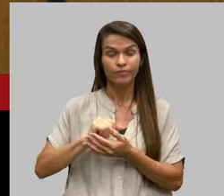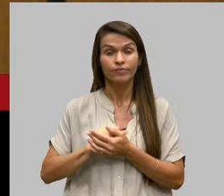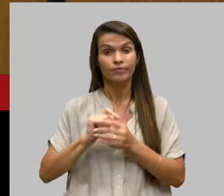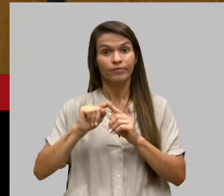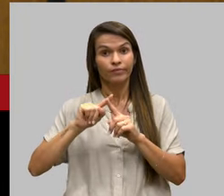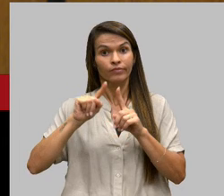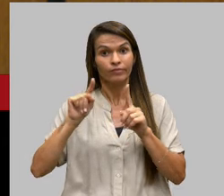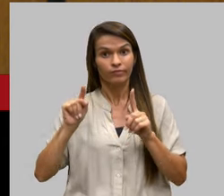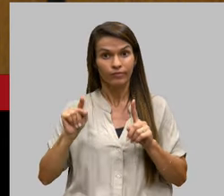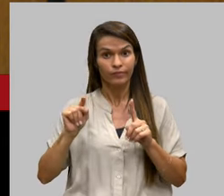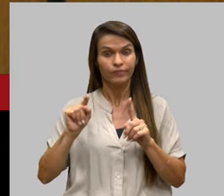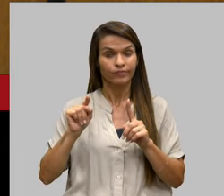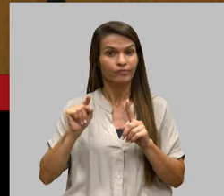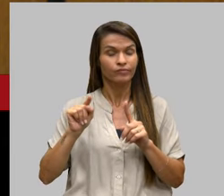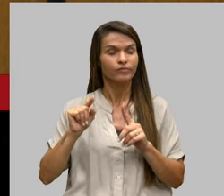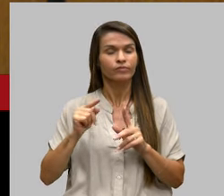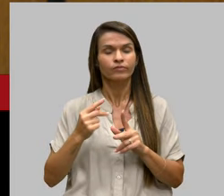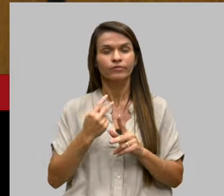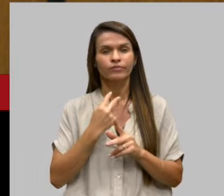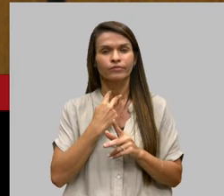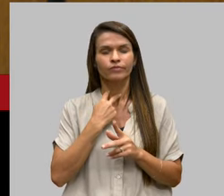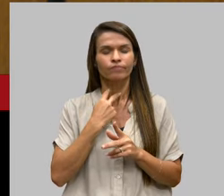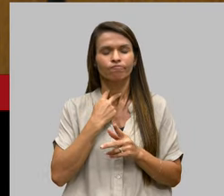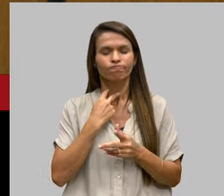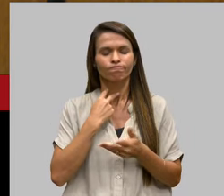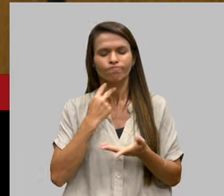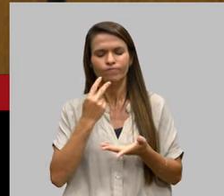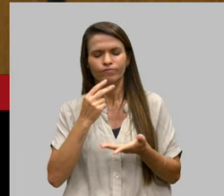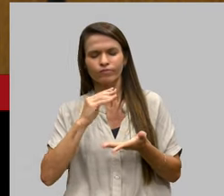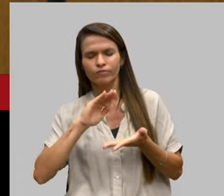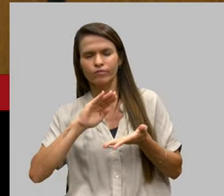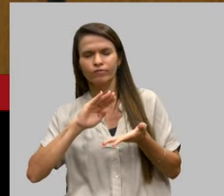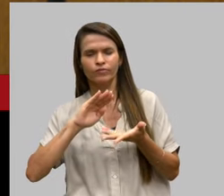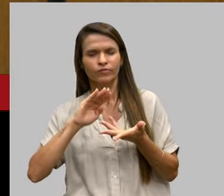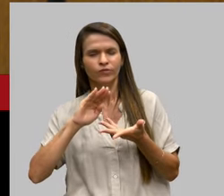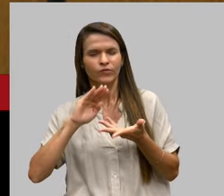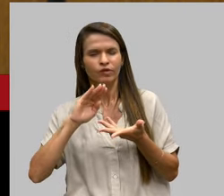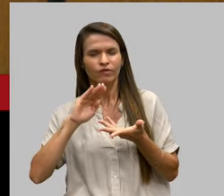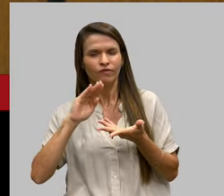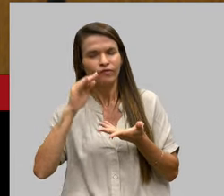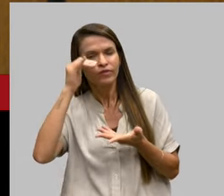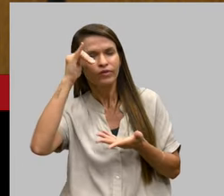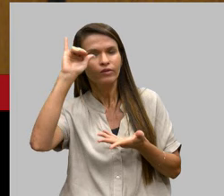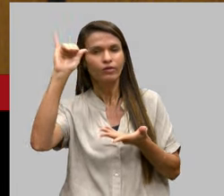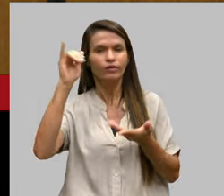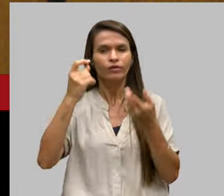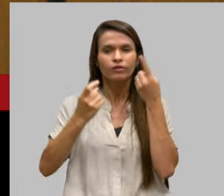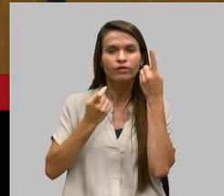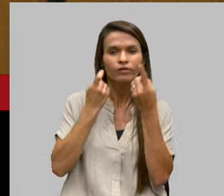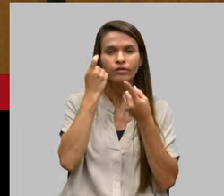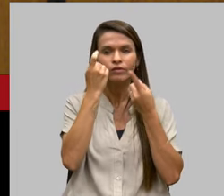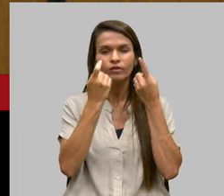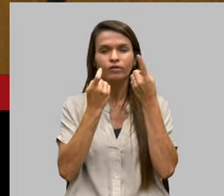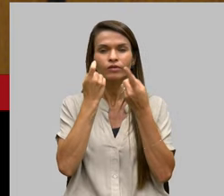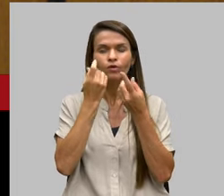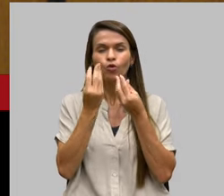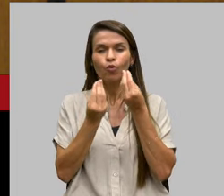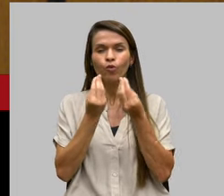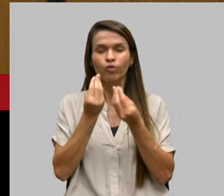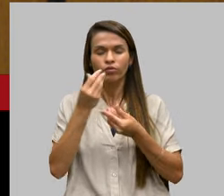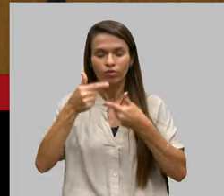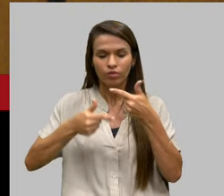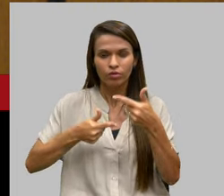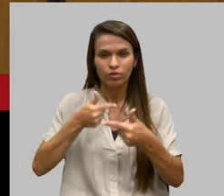eh isso não pode apagar a preocupação com a forma de trabalhar e gerir